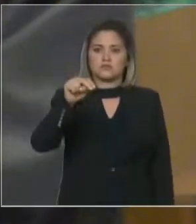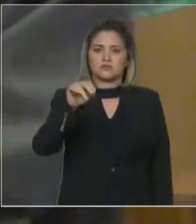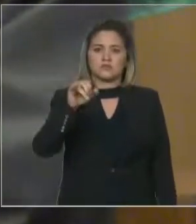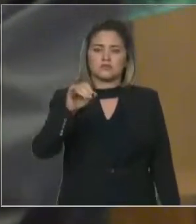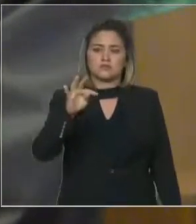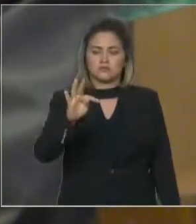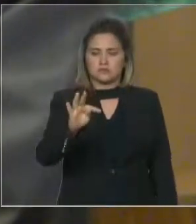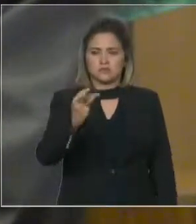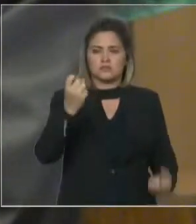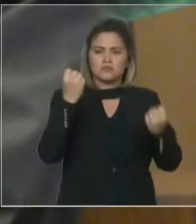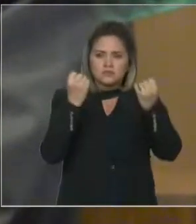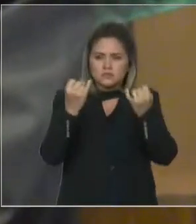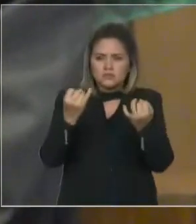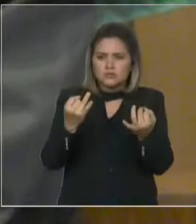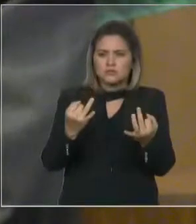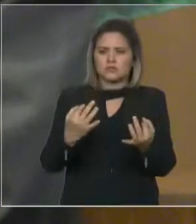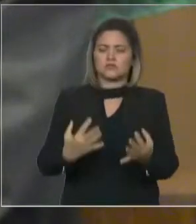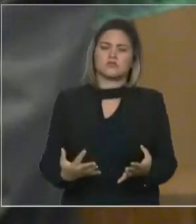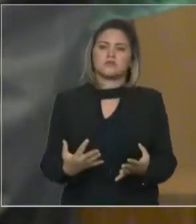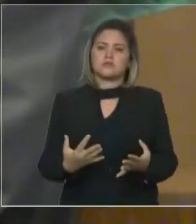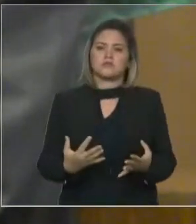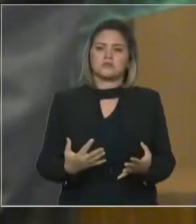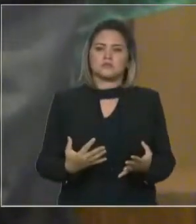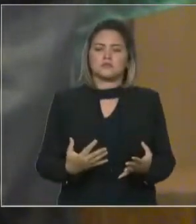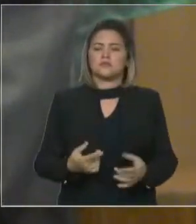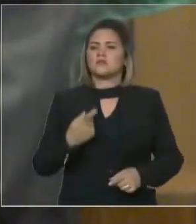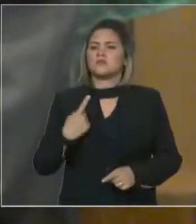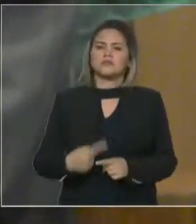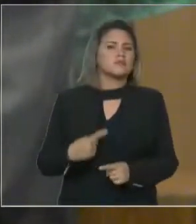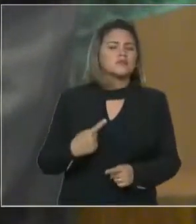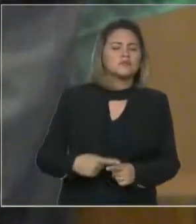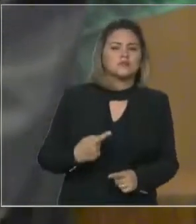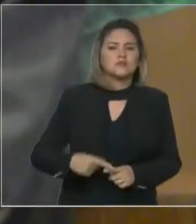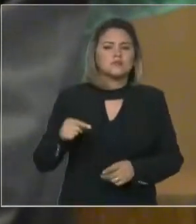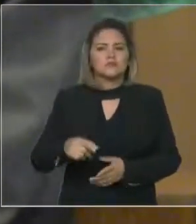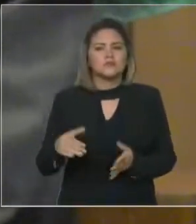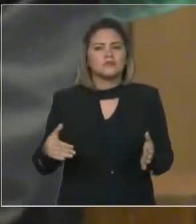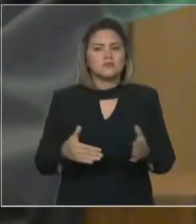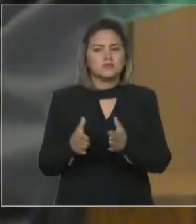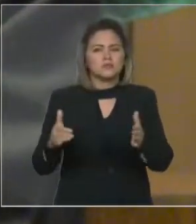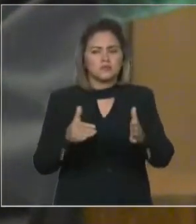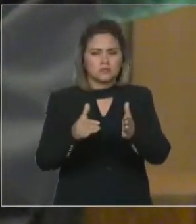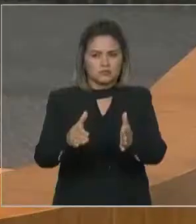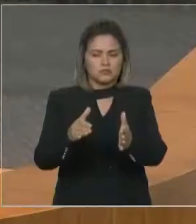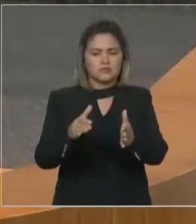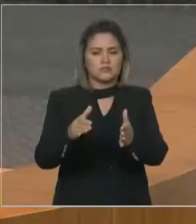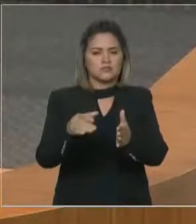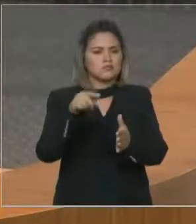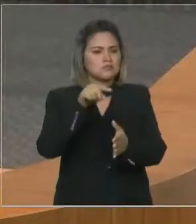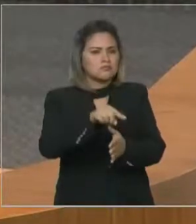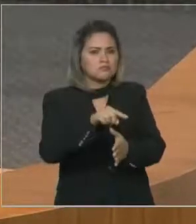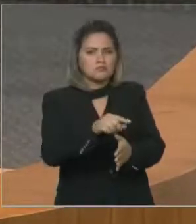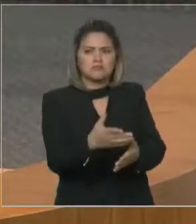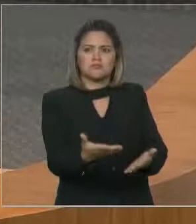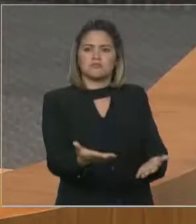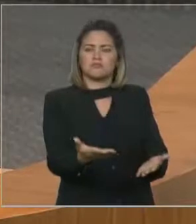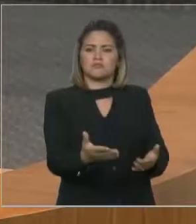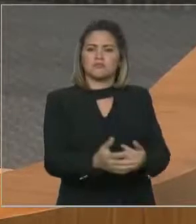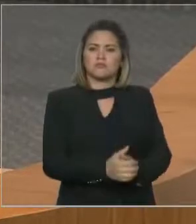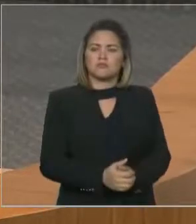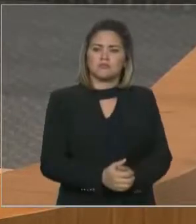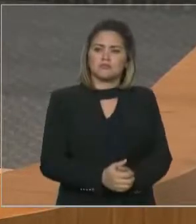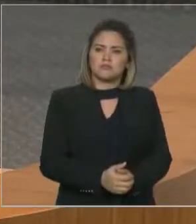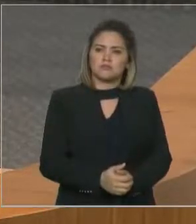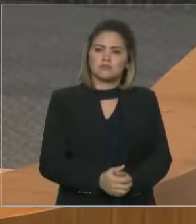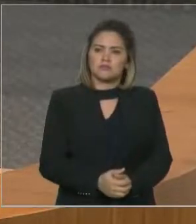uma explicação, a razão por que aquelas estradas estão da maneira que estão. Ontem mesmo, vindo